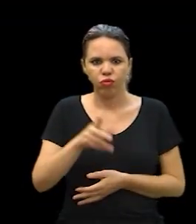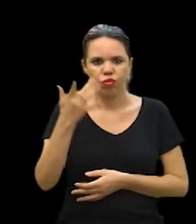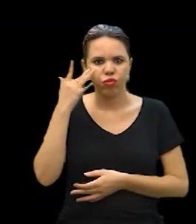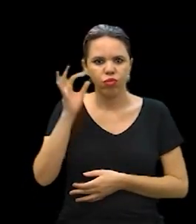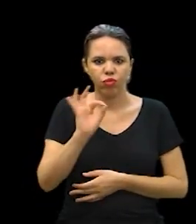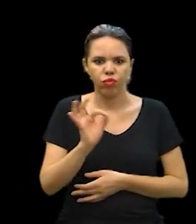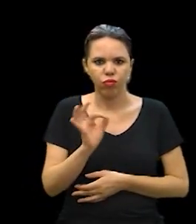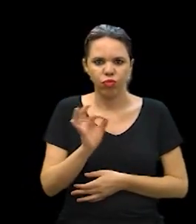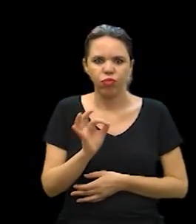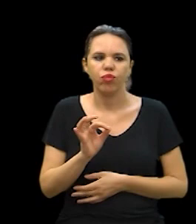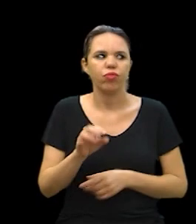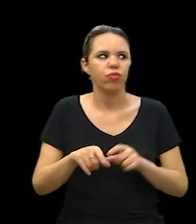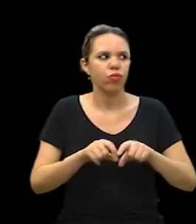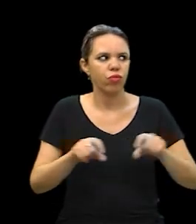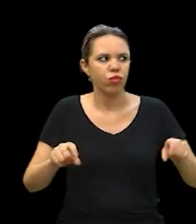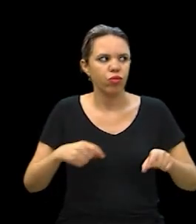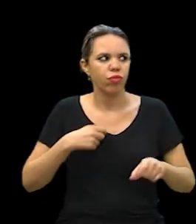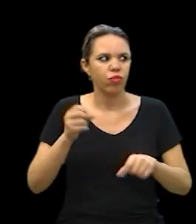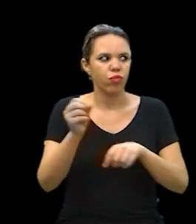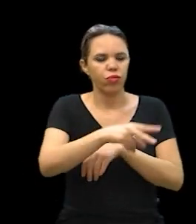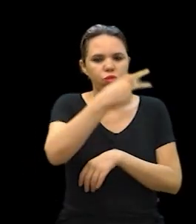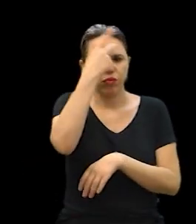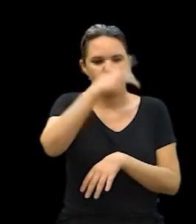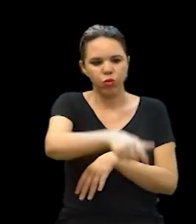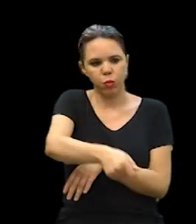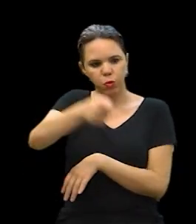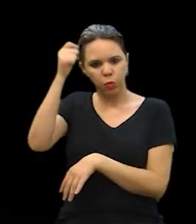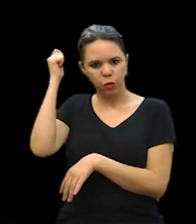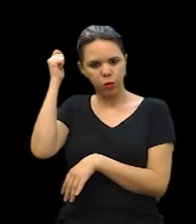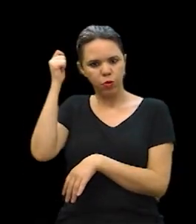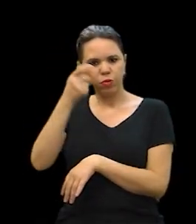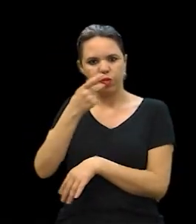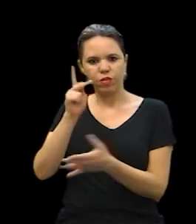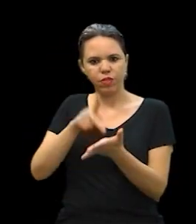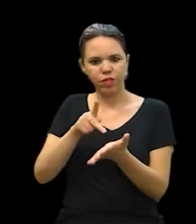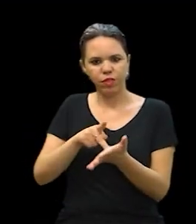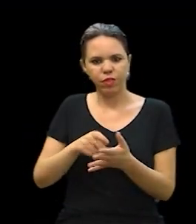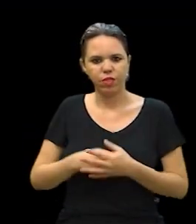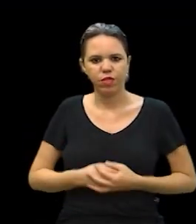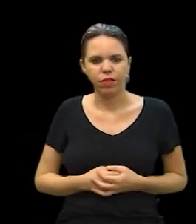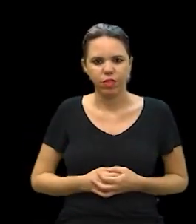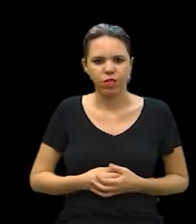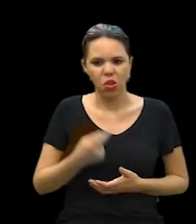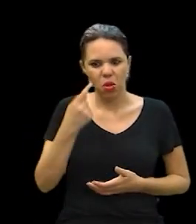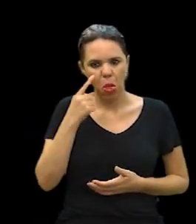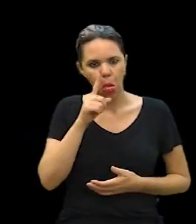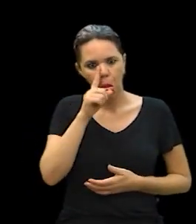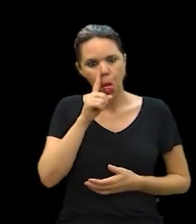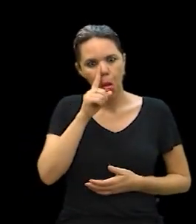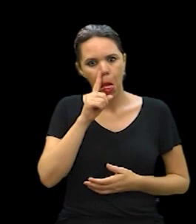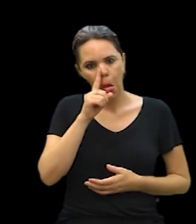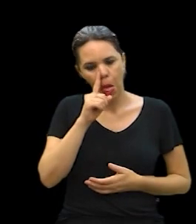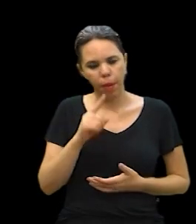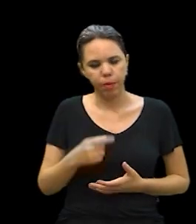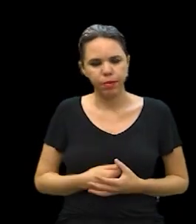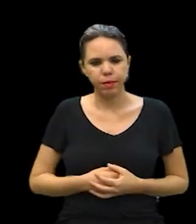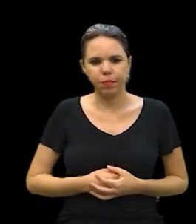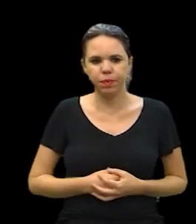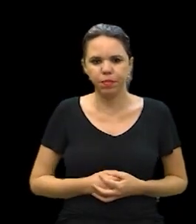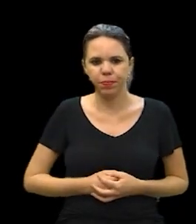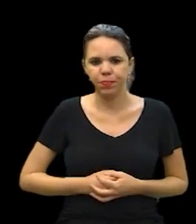verdade. Pra quem não sabe, tipo, é uma corda que ela tem, ela joga na pessoa, laça a pessoa e a pessoa fala a verdade. Olha que perigo.